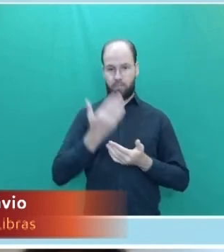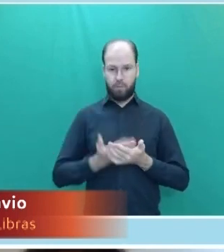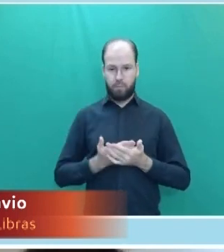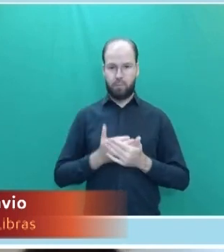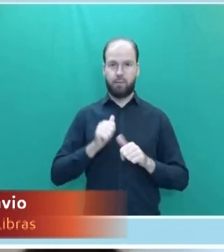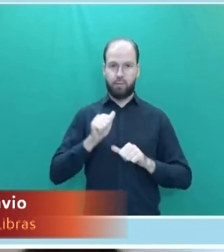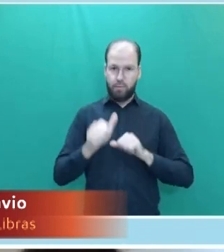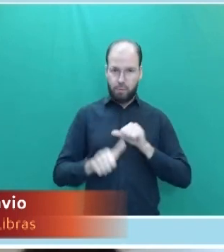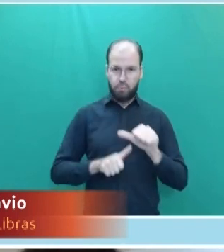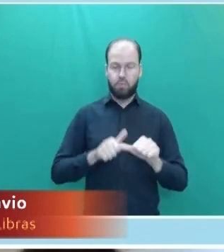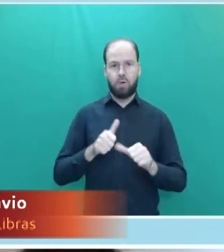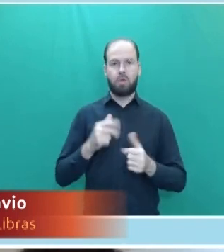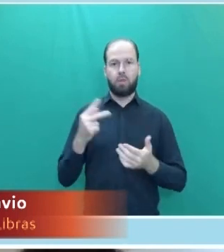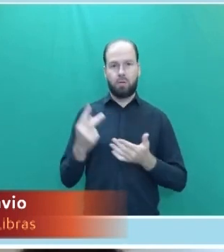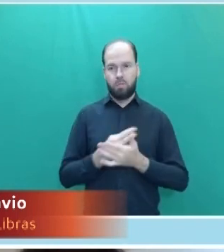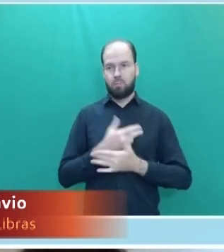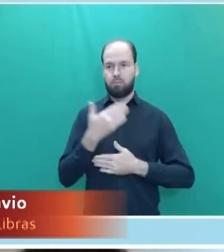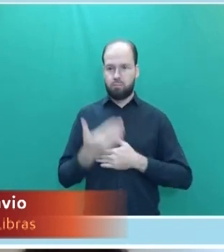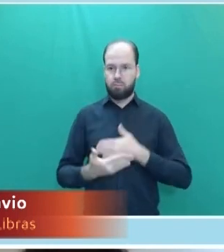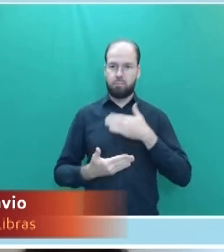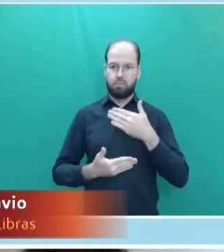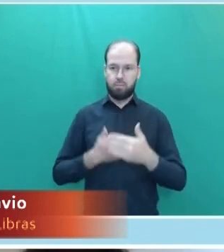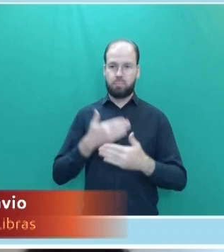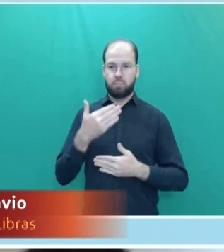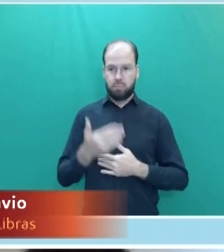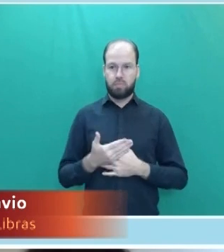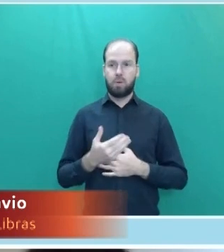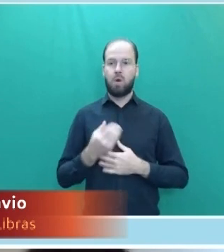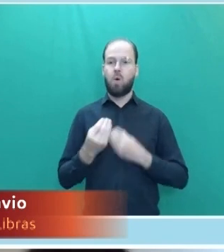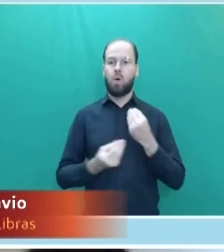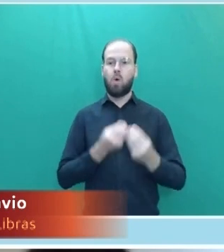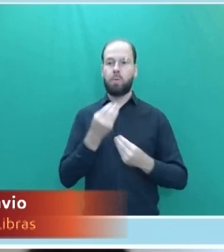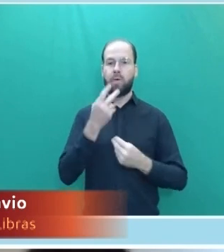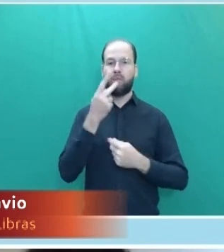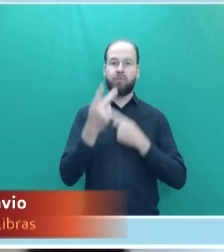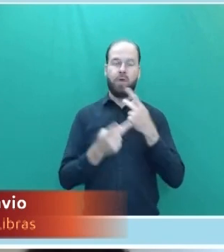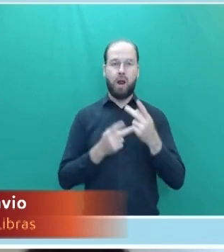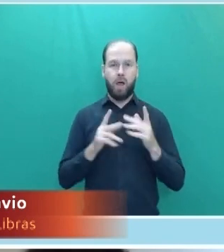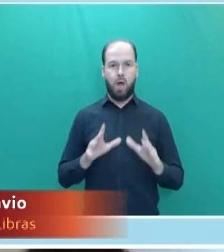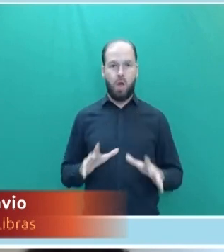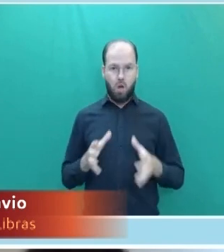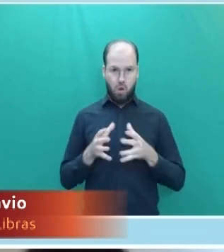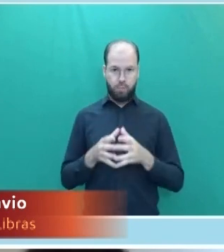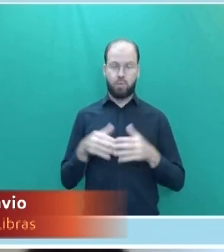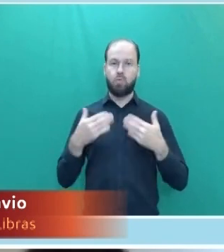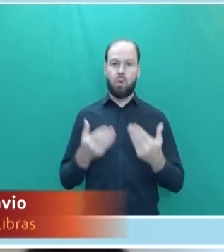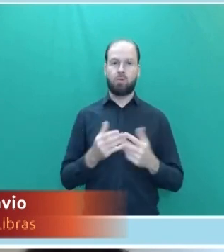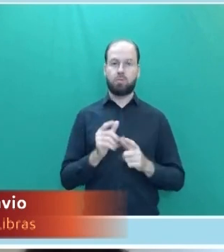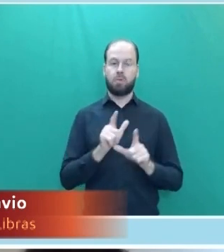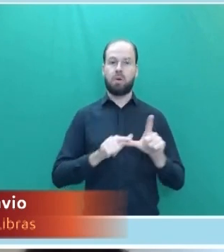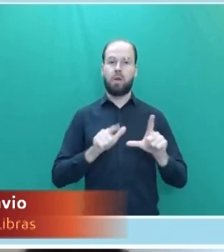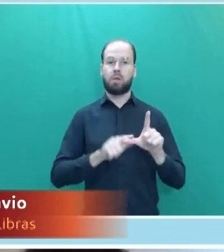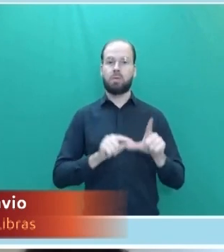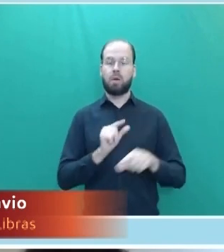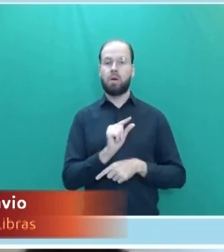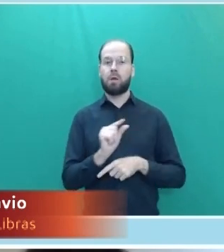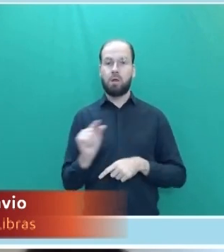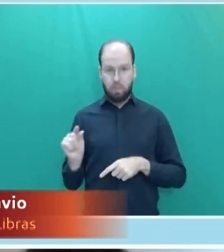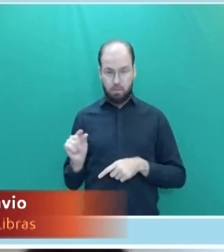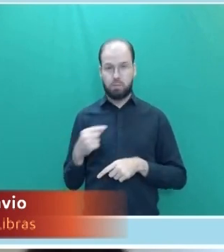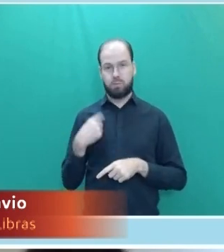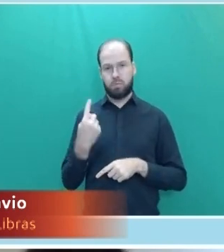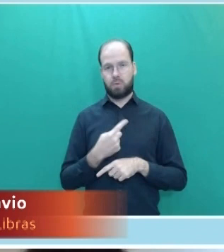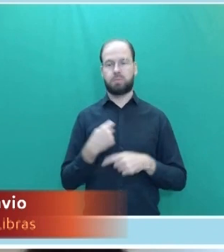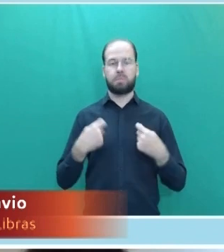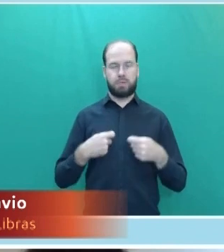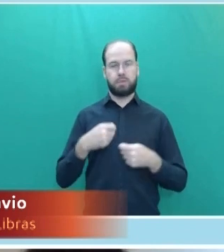que vêm acontecendo, de como se falar dessa comunidade, quais siglas utilizar, acredito que elas precisam